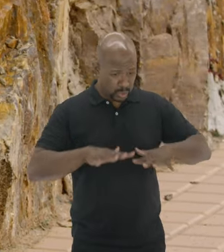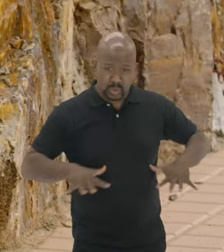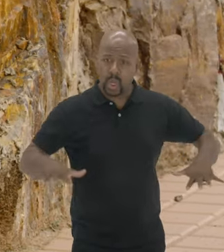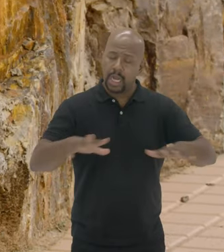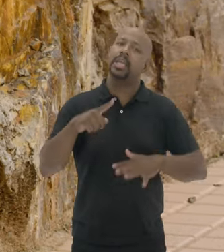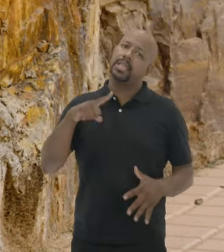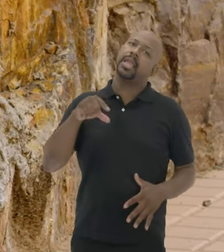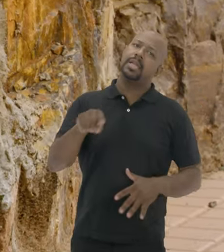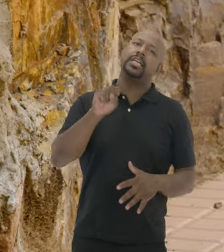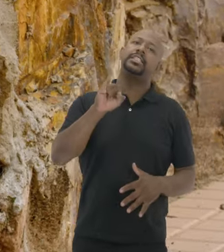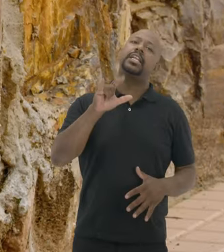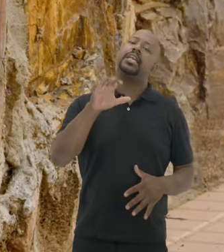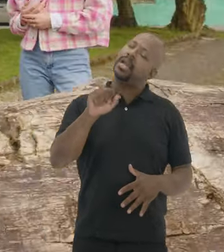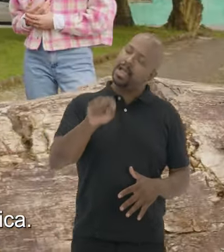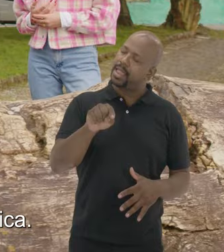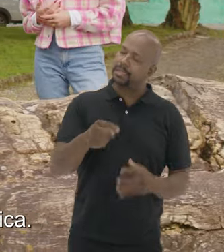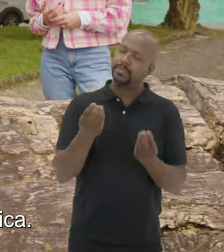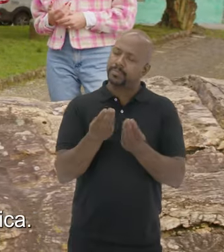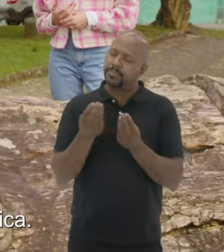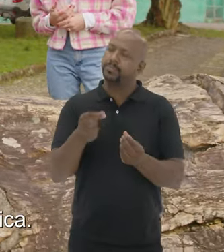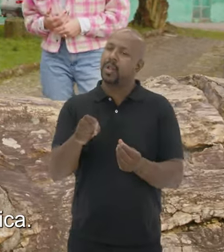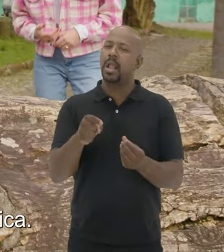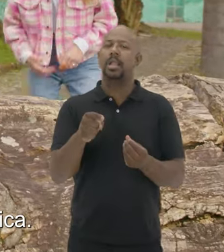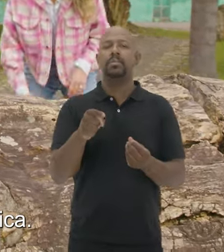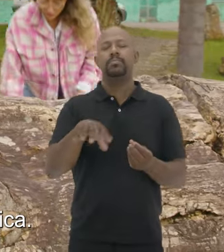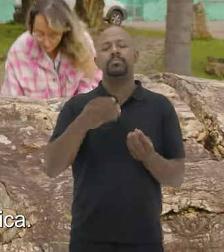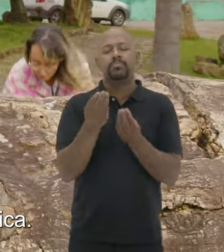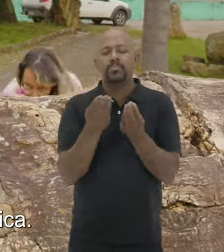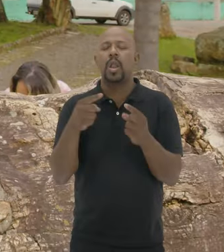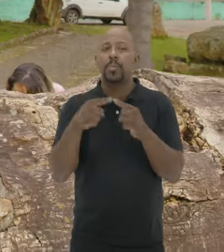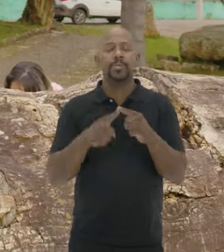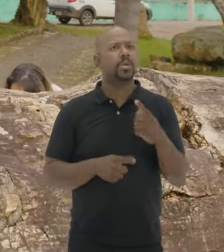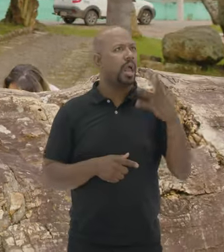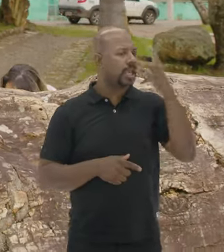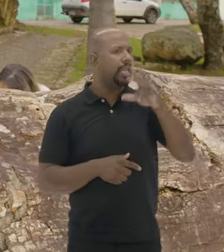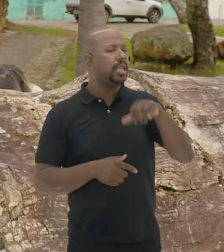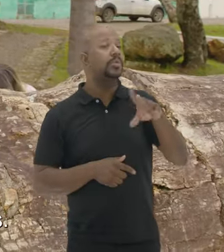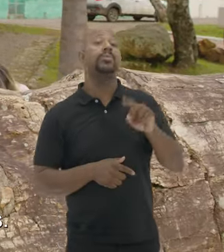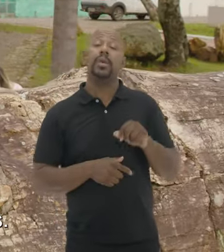solo da região aqui tem essa sílica e essa sílica com essa composição química específica